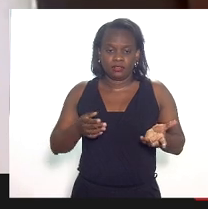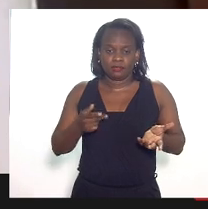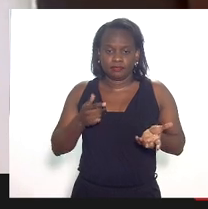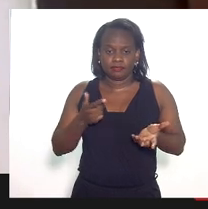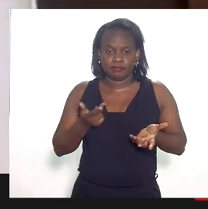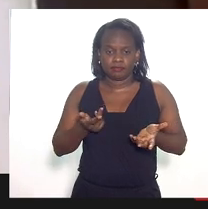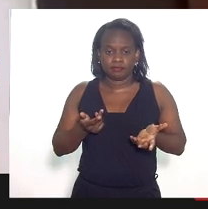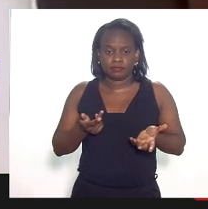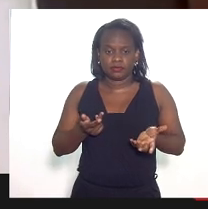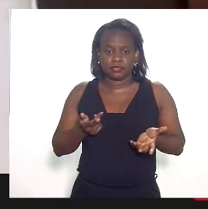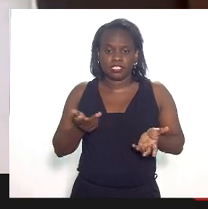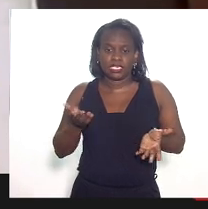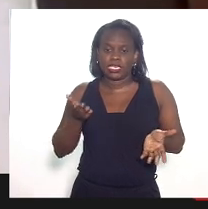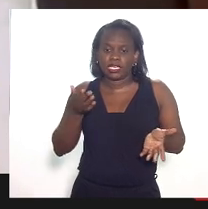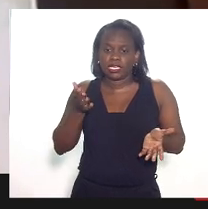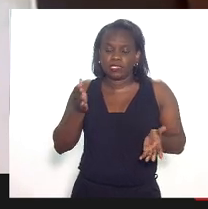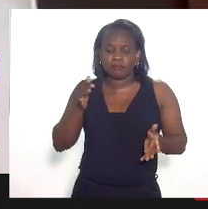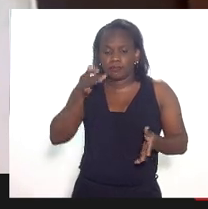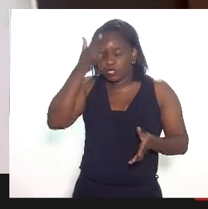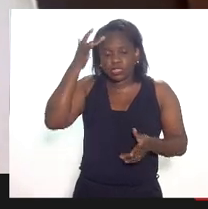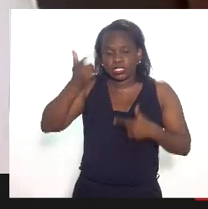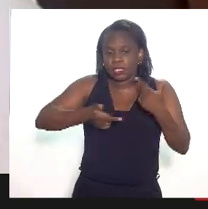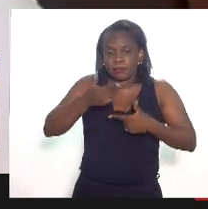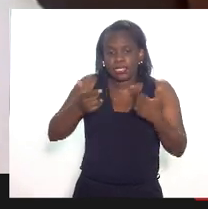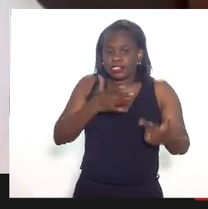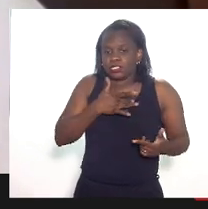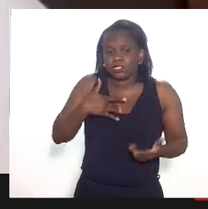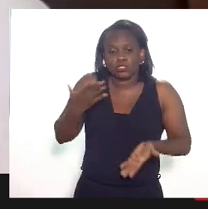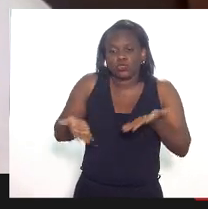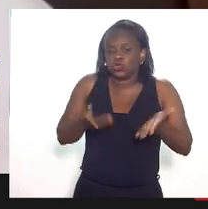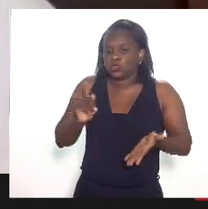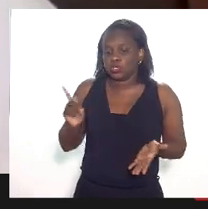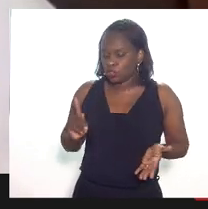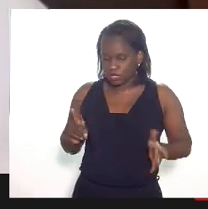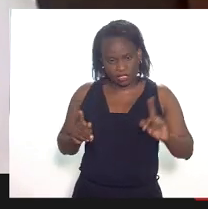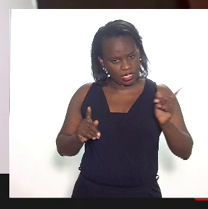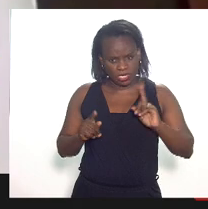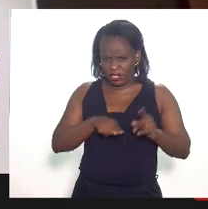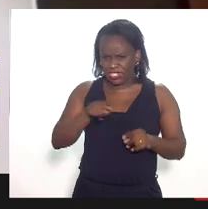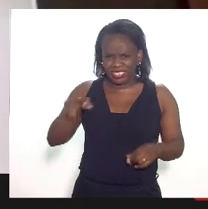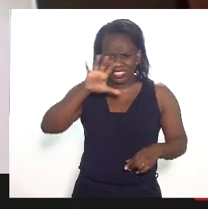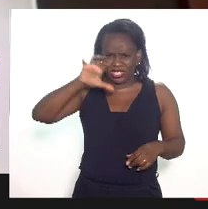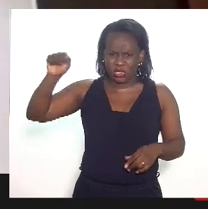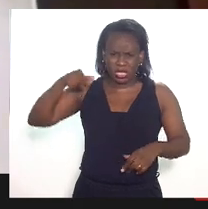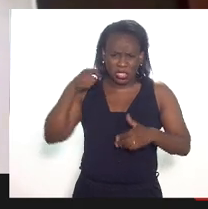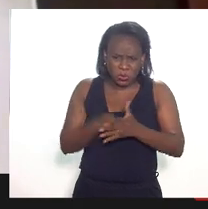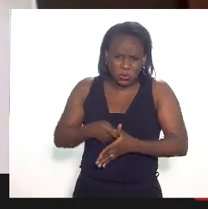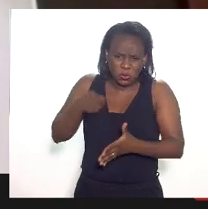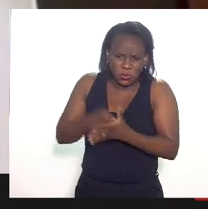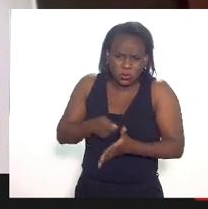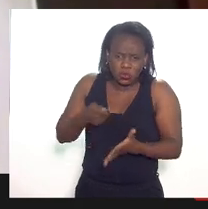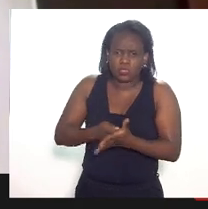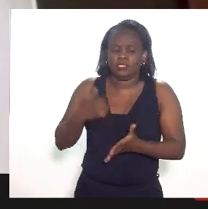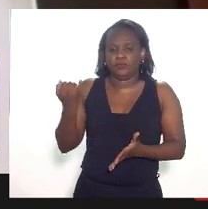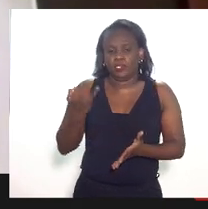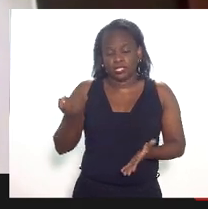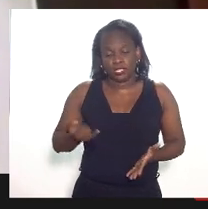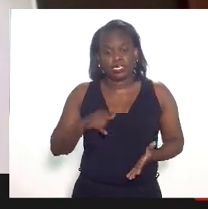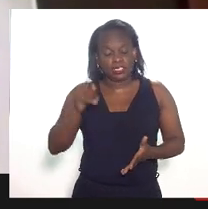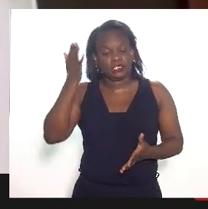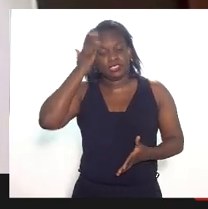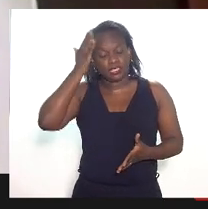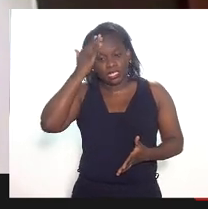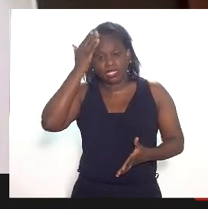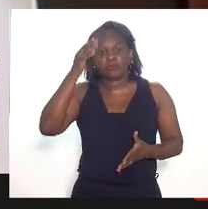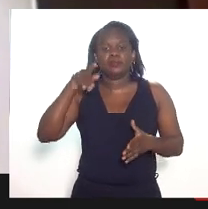num pretenso descuido dos servidores da saúde, que têm sido verdadeiramente heróis nessa luta tão importante. Nós sabemos muito